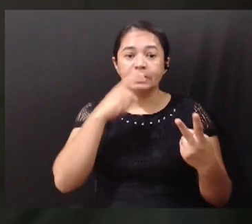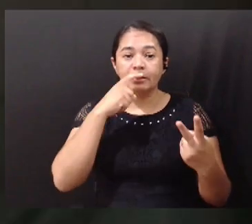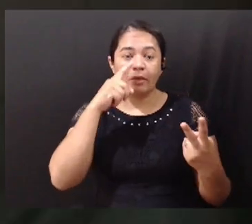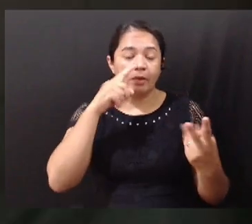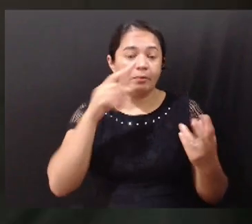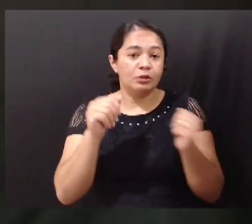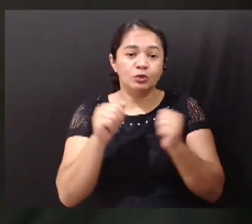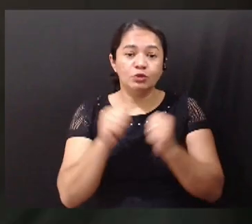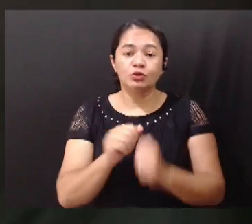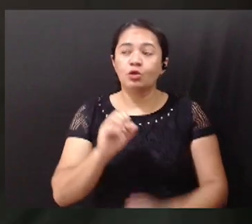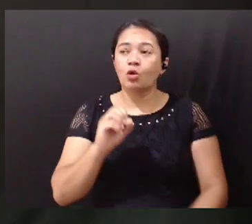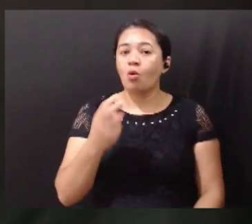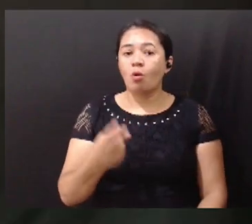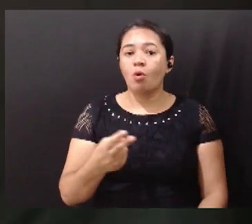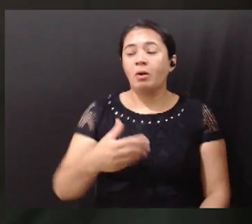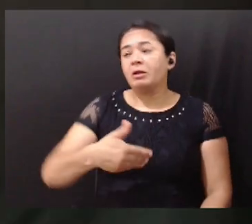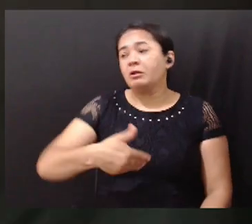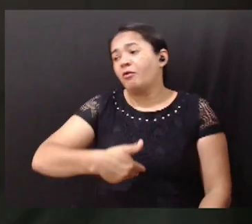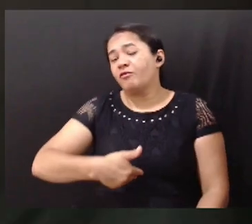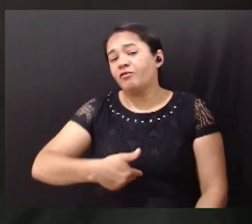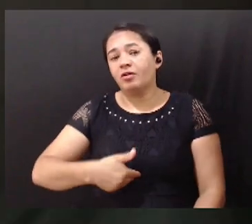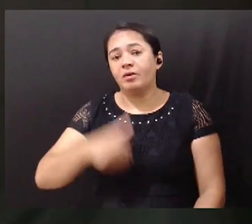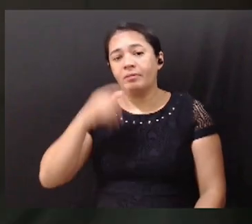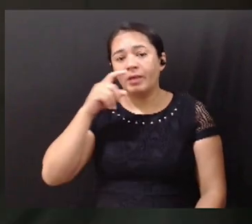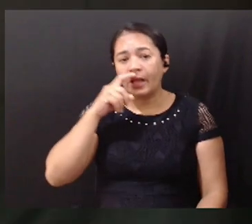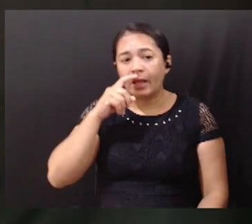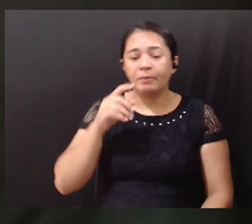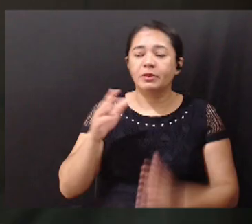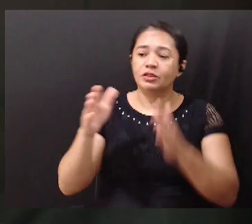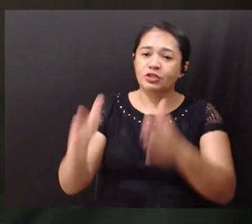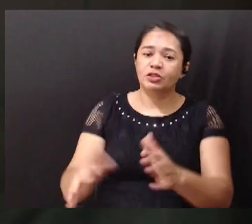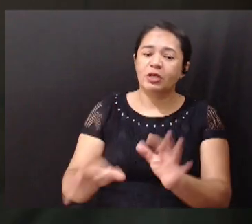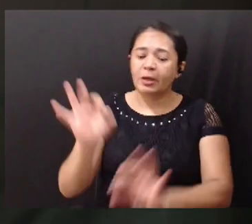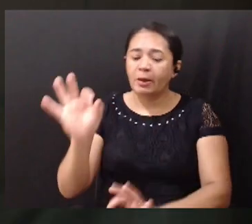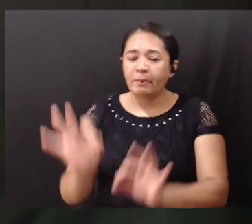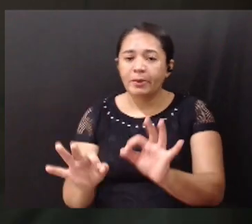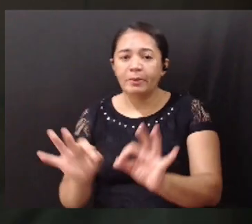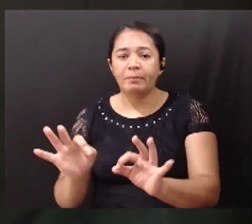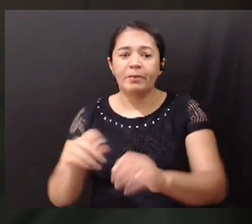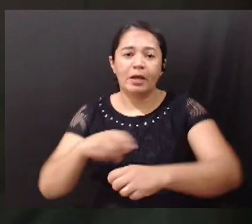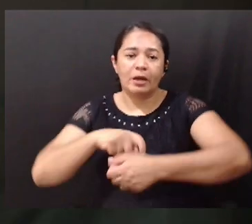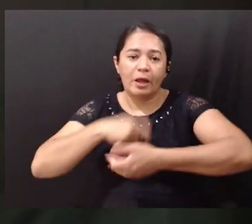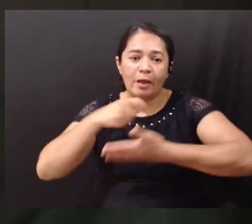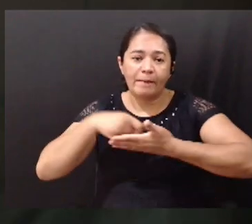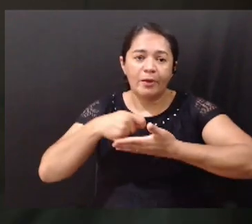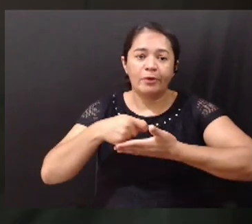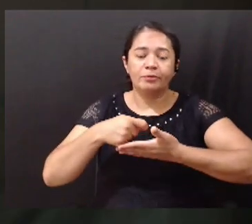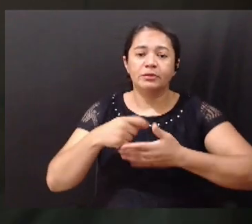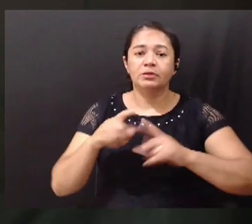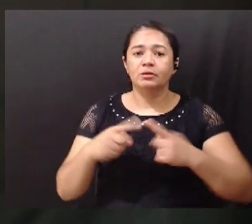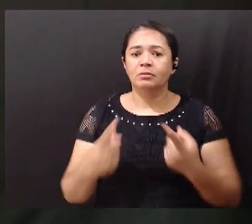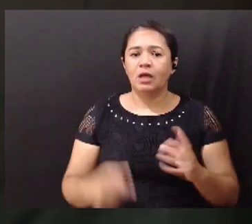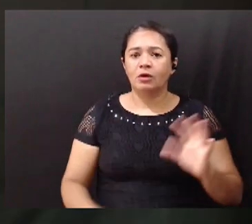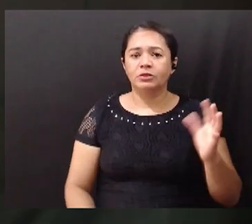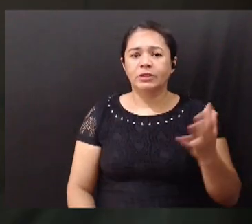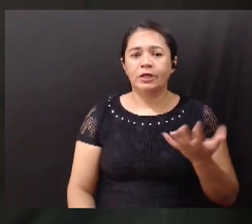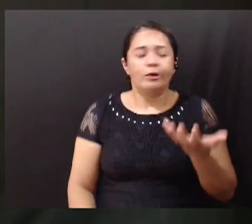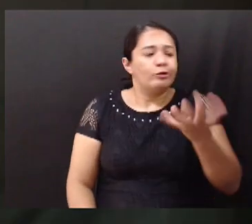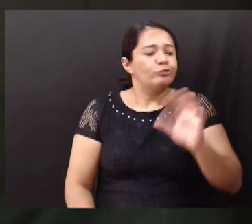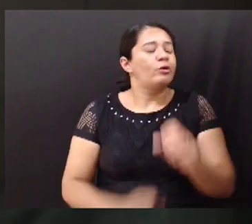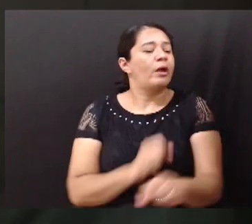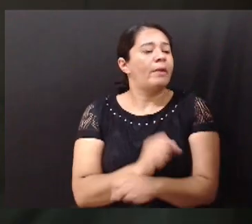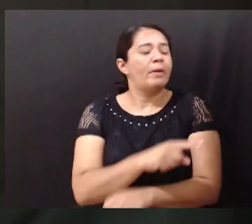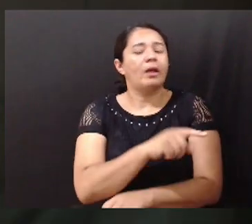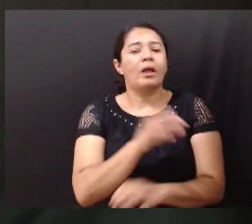mãe, tô com fome, a mãe vai chegar, ela vai preparar o meu prato favorito, mas acontece que eu não quero esperar ela preparar, mas ela tem